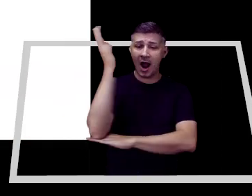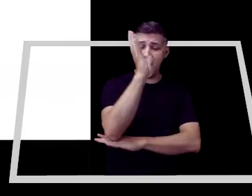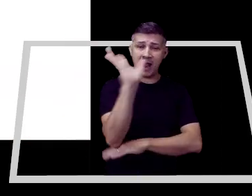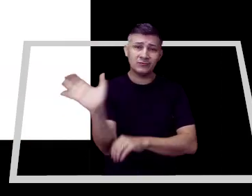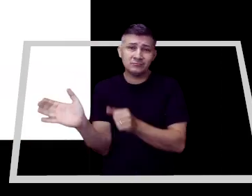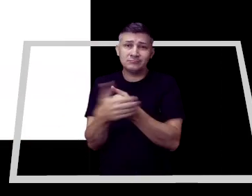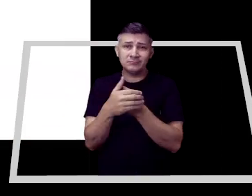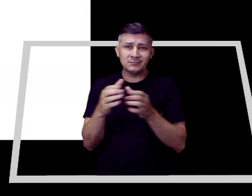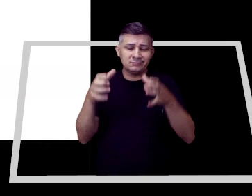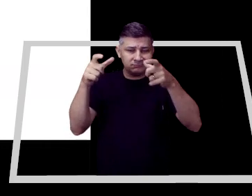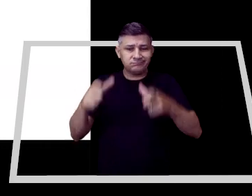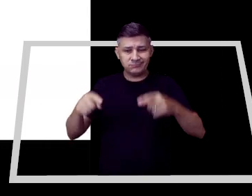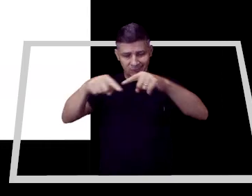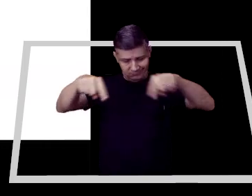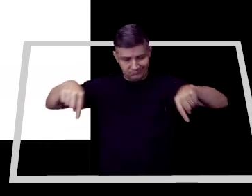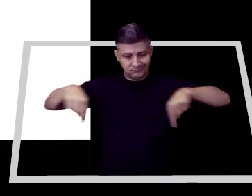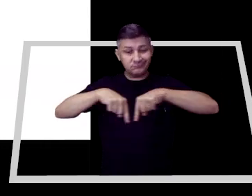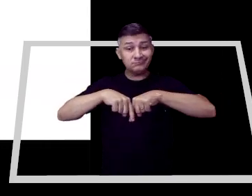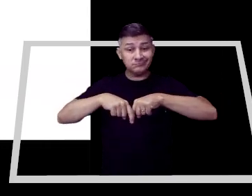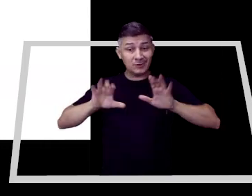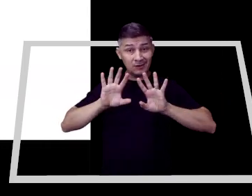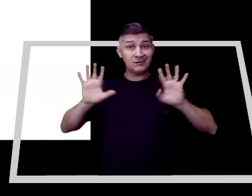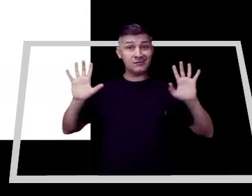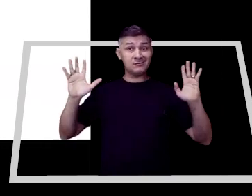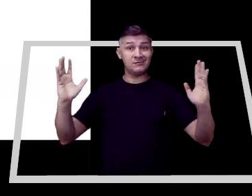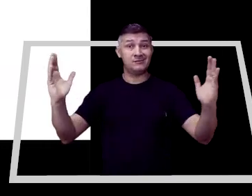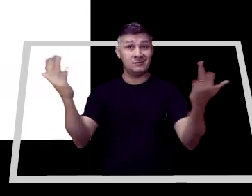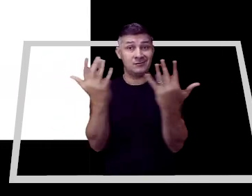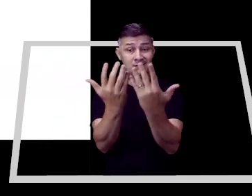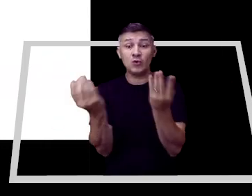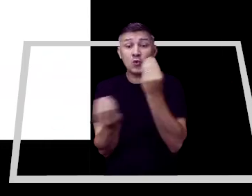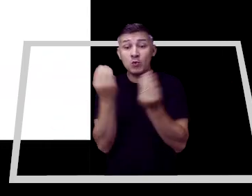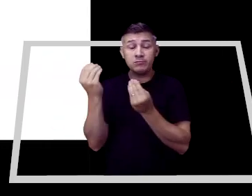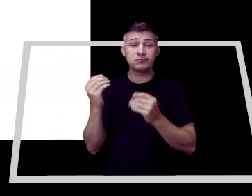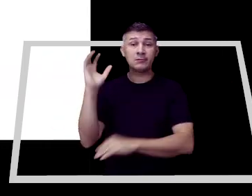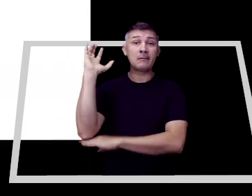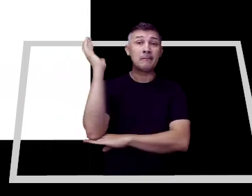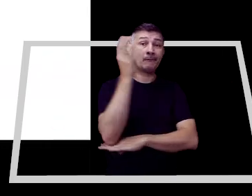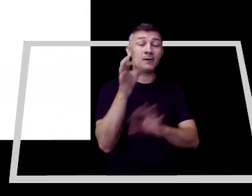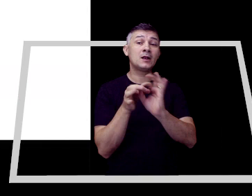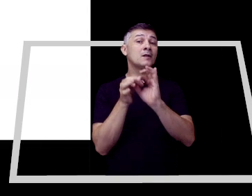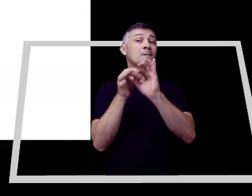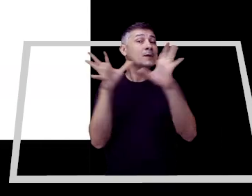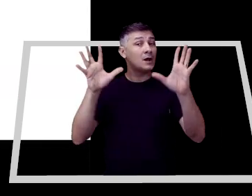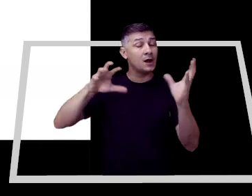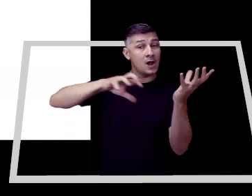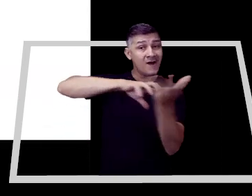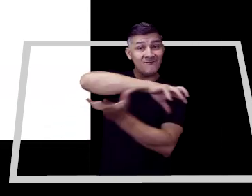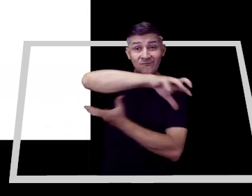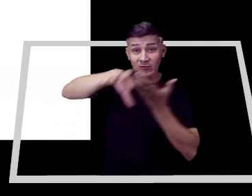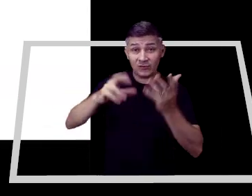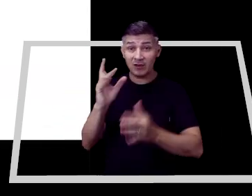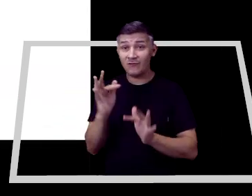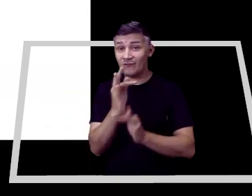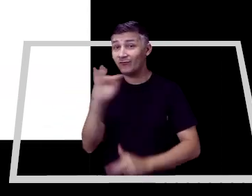árvores exiladas da Amazônia. Era uma ideia de transportar como as plantas da liberdade da